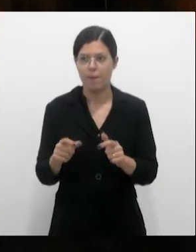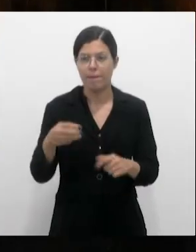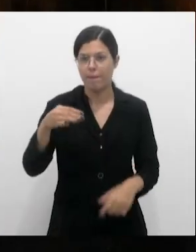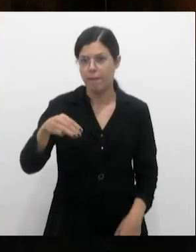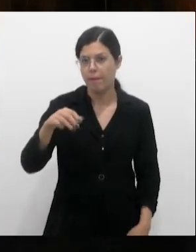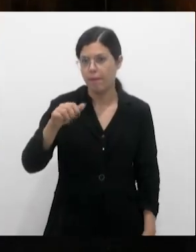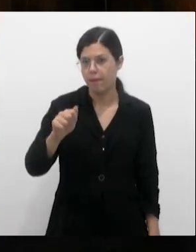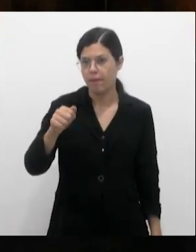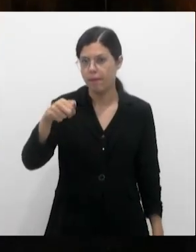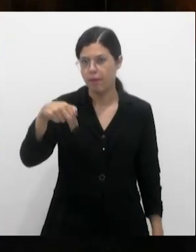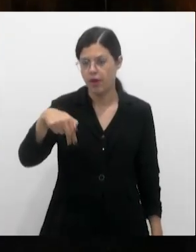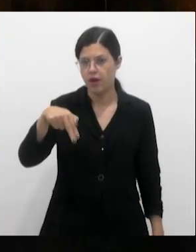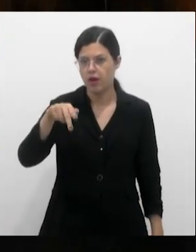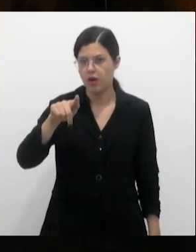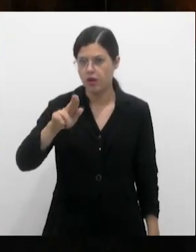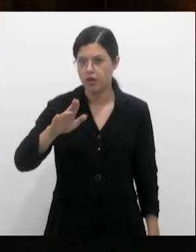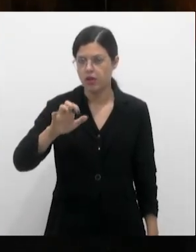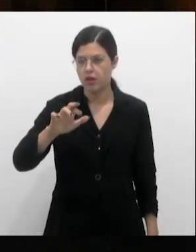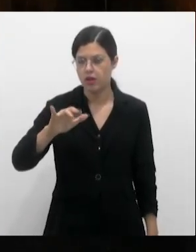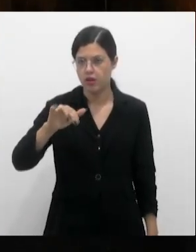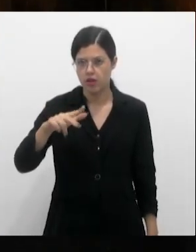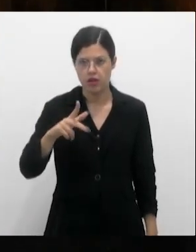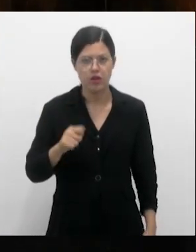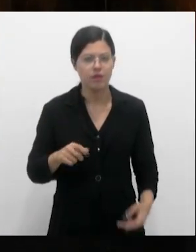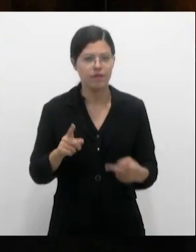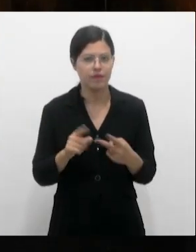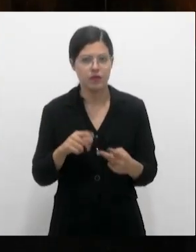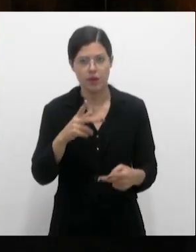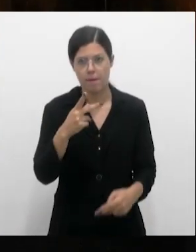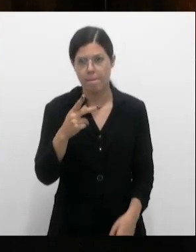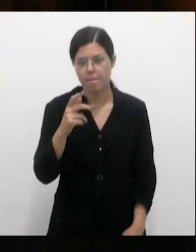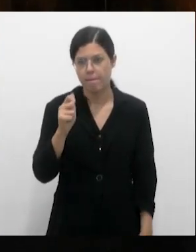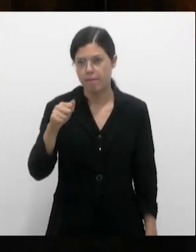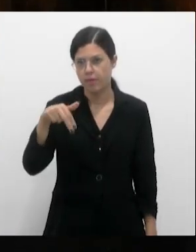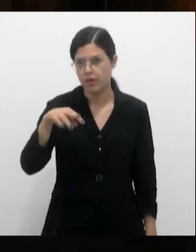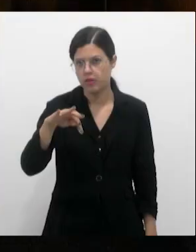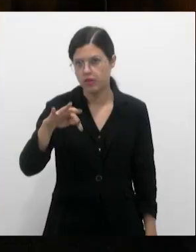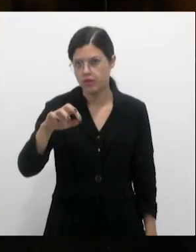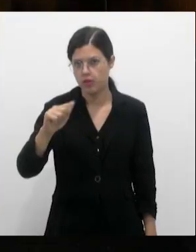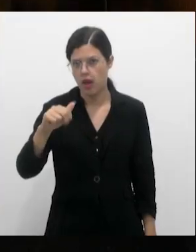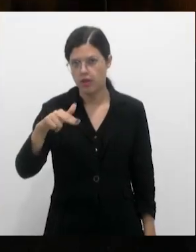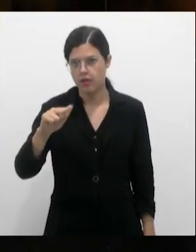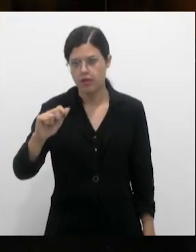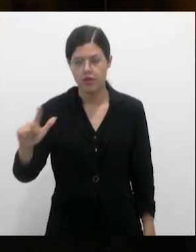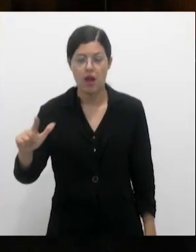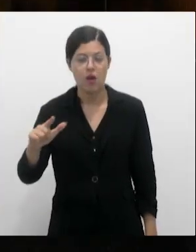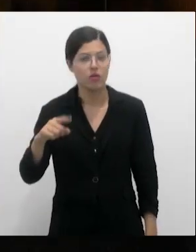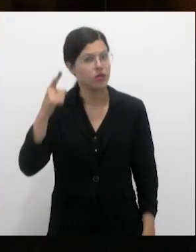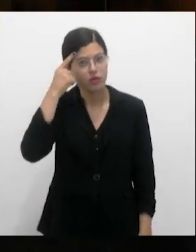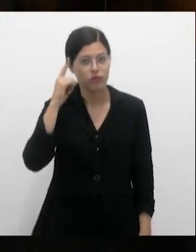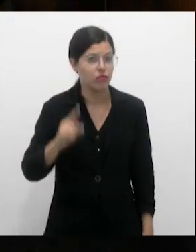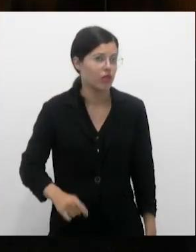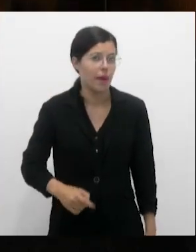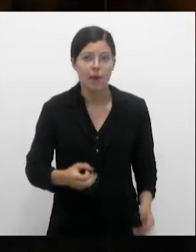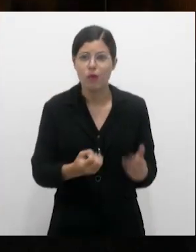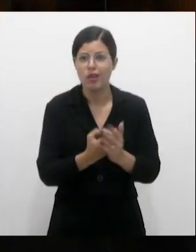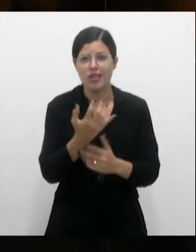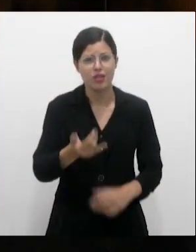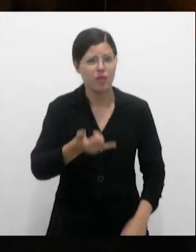e Pantanal. Olha, presidente, a senhora não tem noção de quantas ligações eu venho